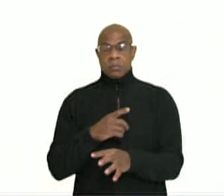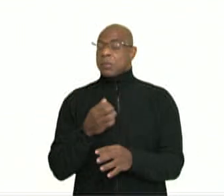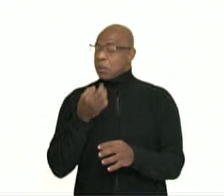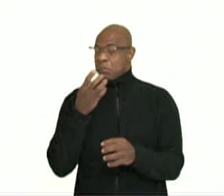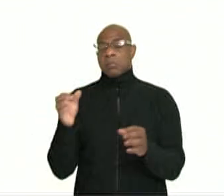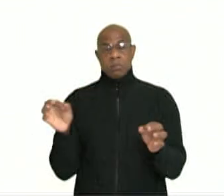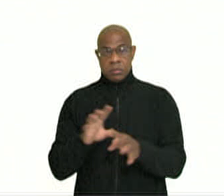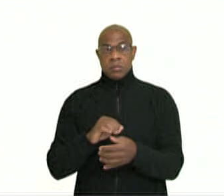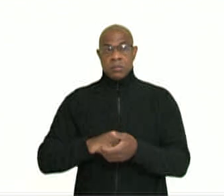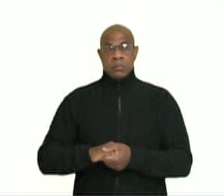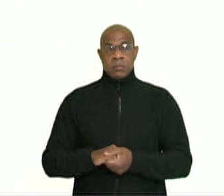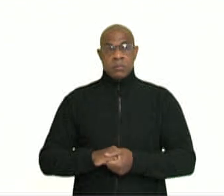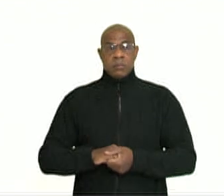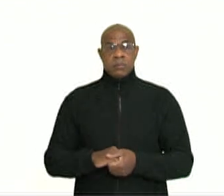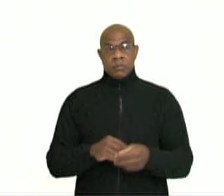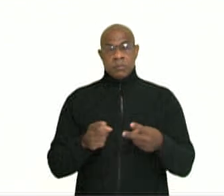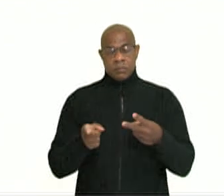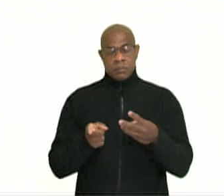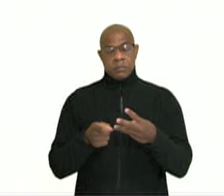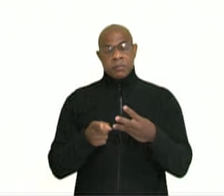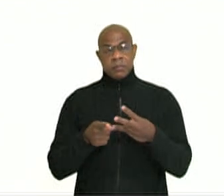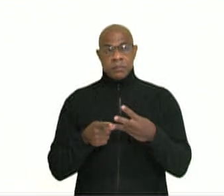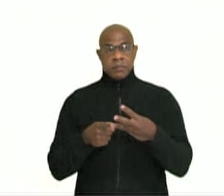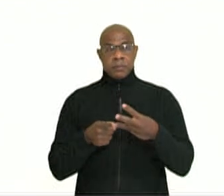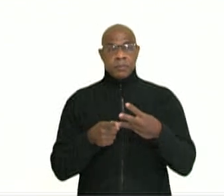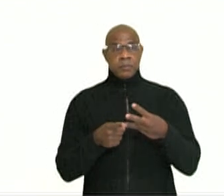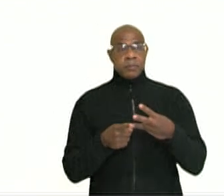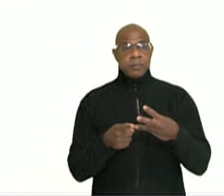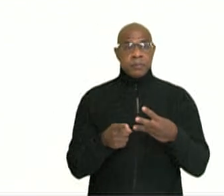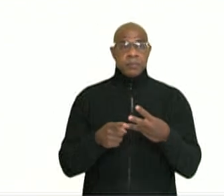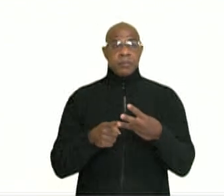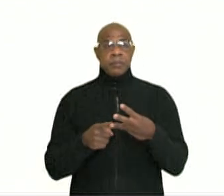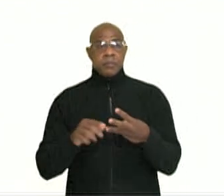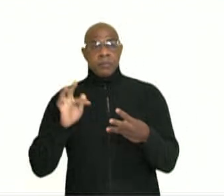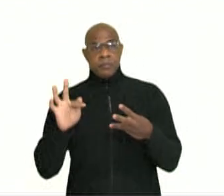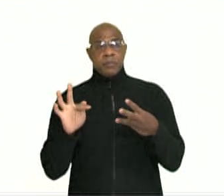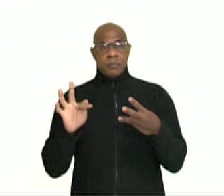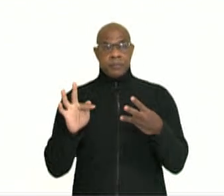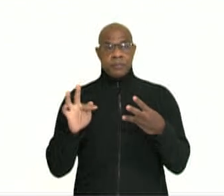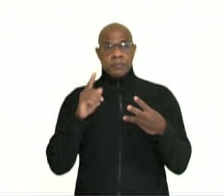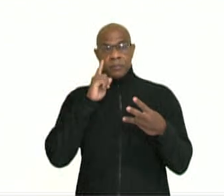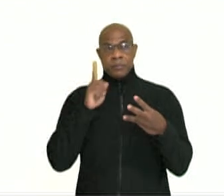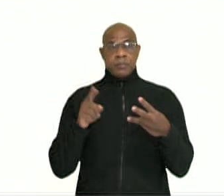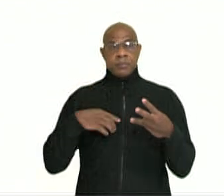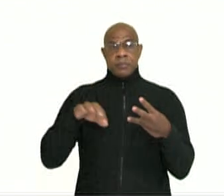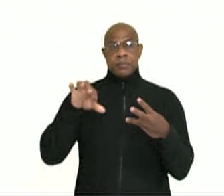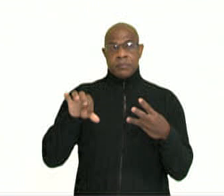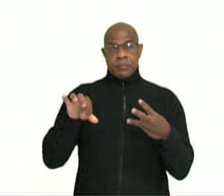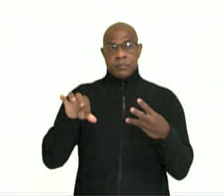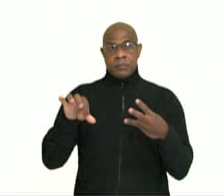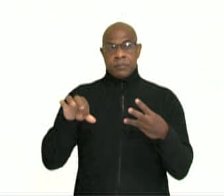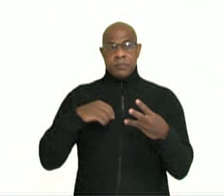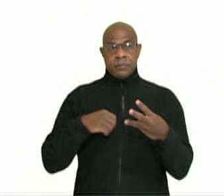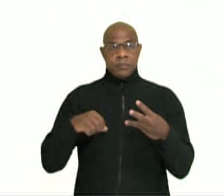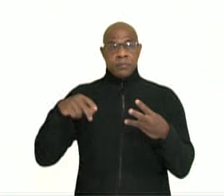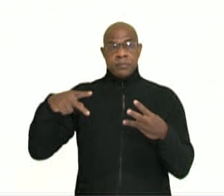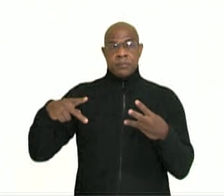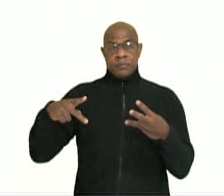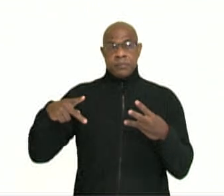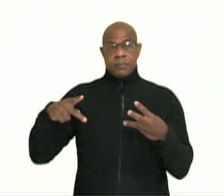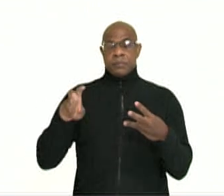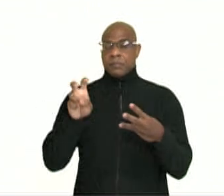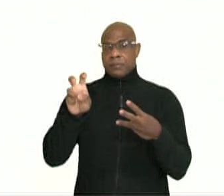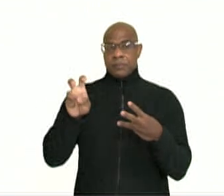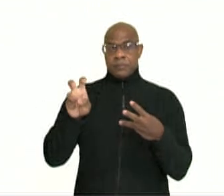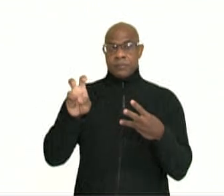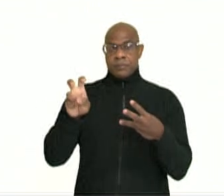E aí o hélio, então, é gás nobre e é estável. Aí a gente tem o flúor aqui com 9 e a gente tem lá o P dele aqui com